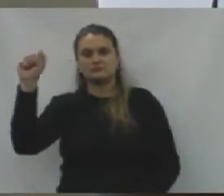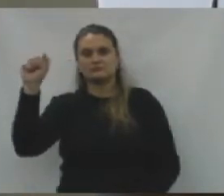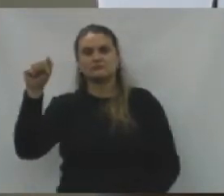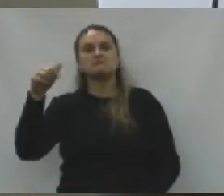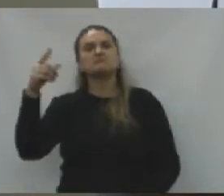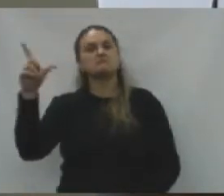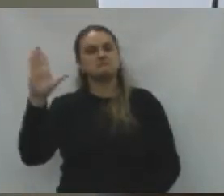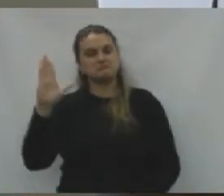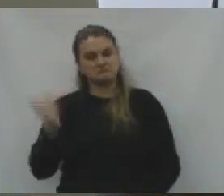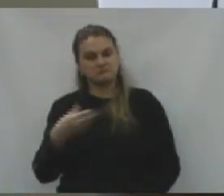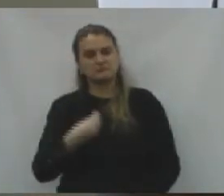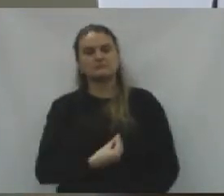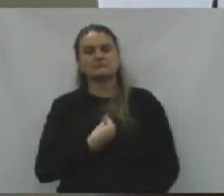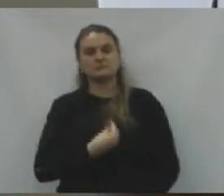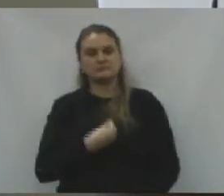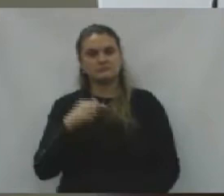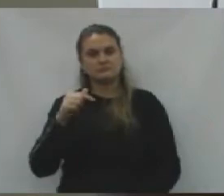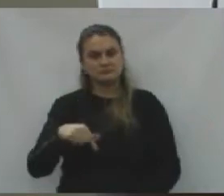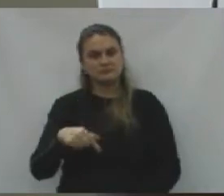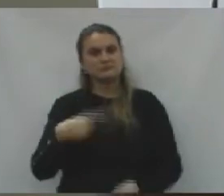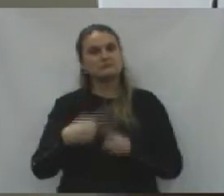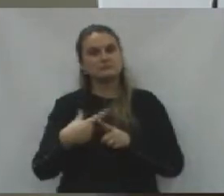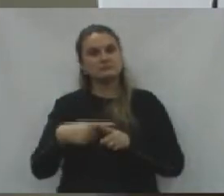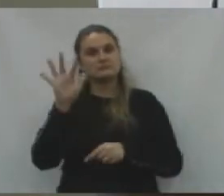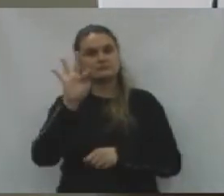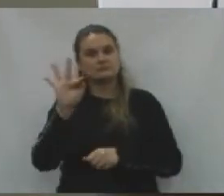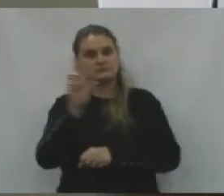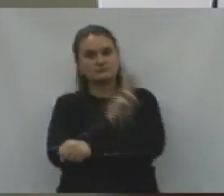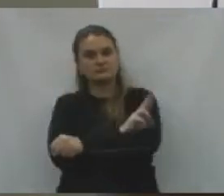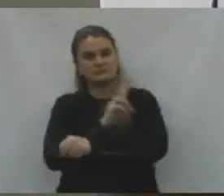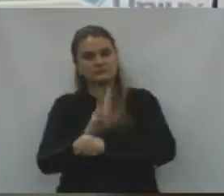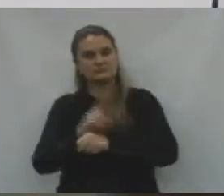por meio da Uniuv e de parcerias com quem ela estabeleceu.